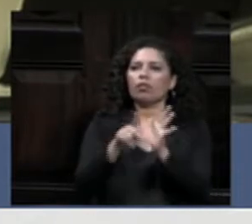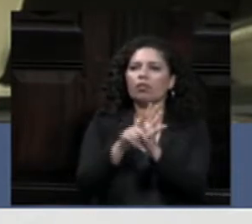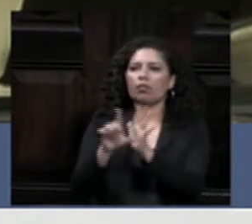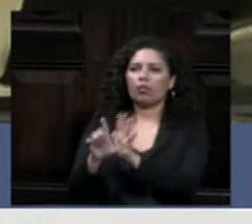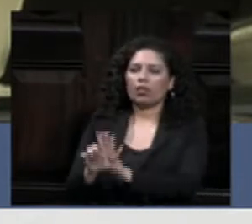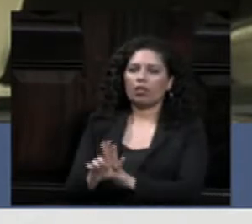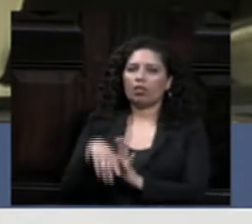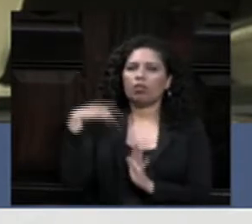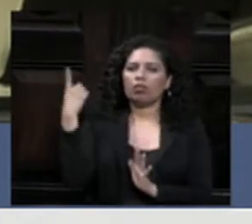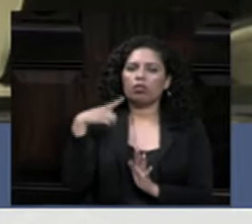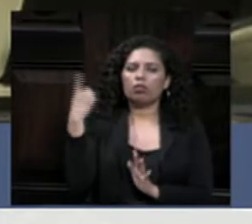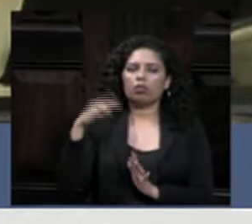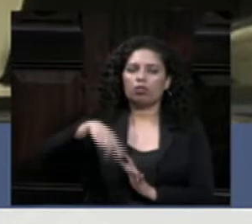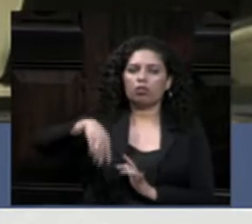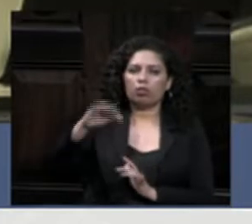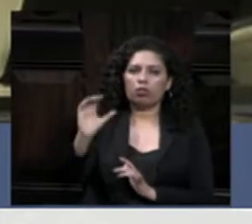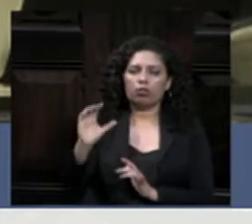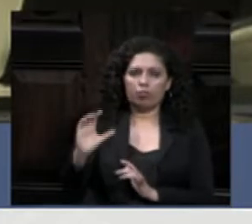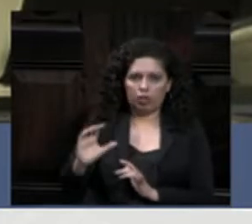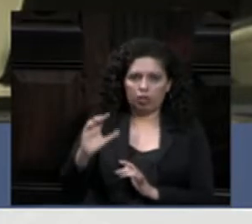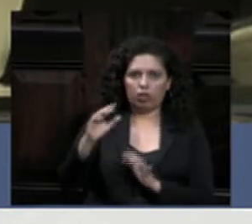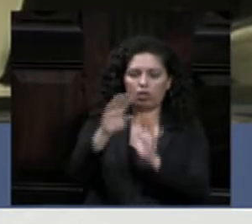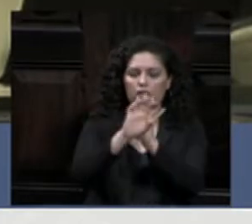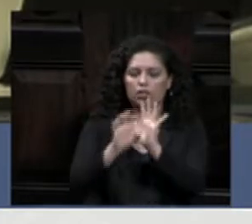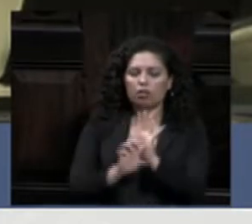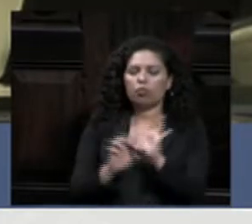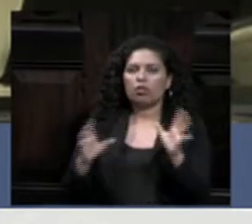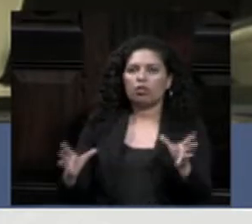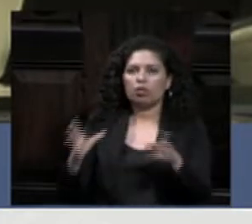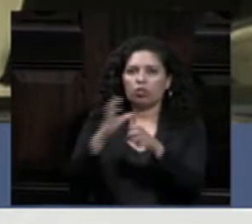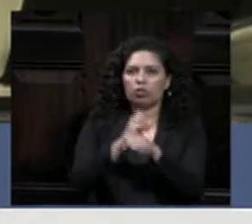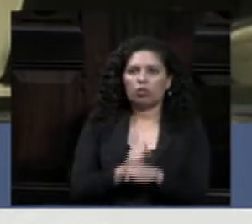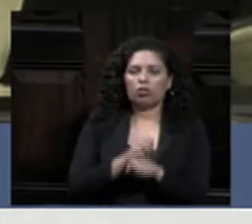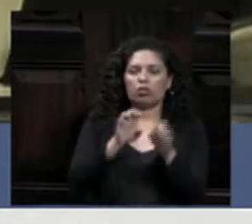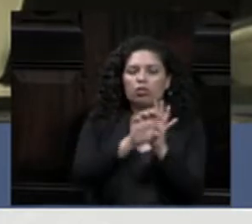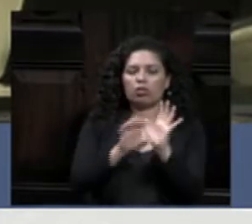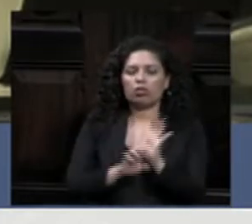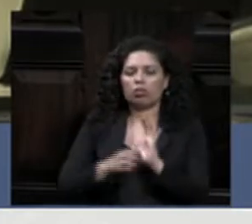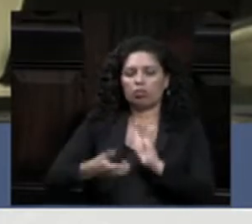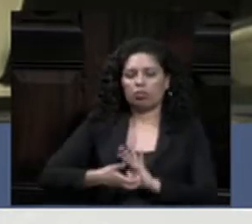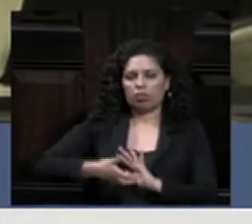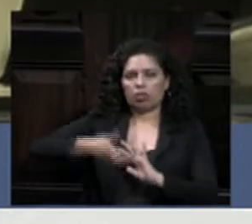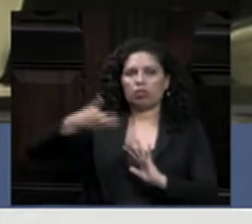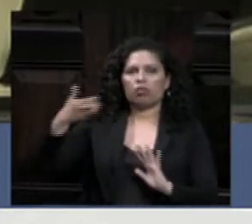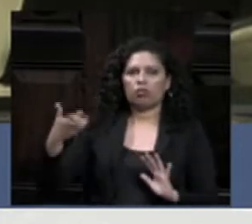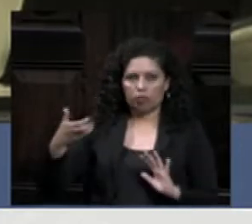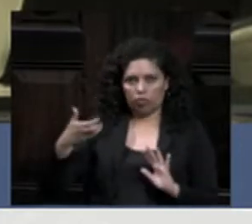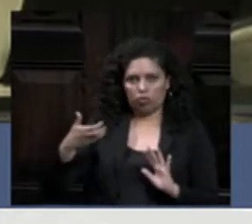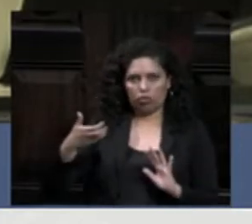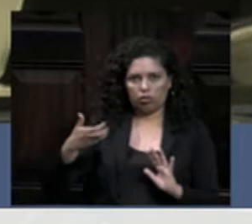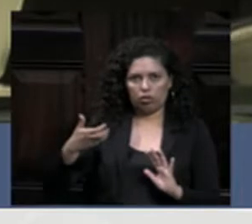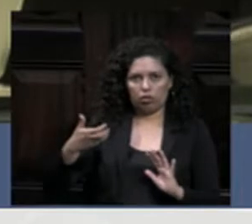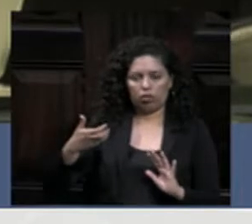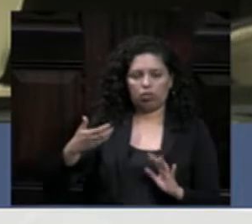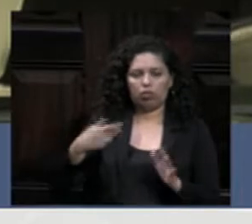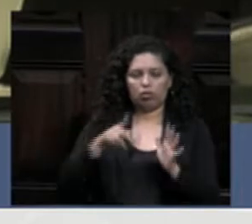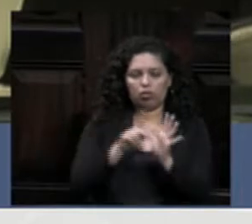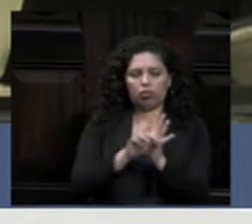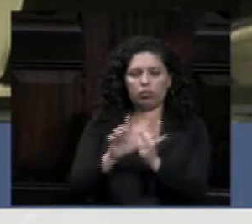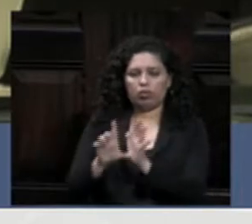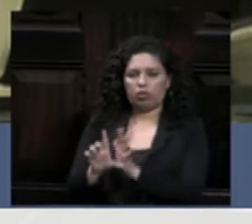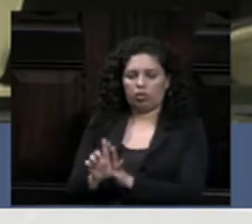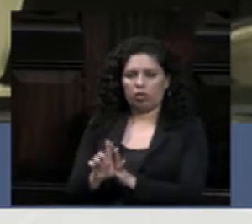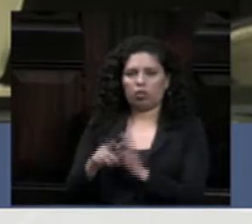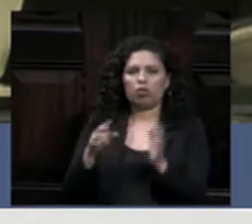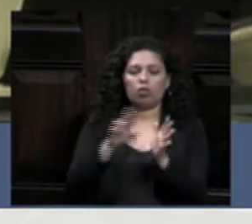cidadania, favorável a 1, contrária a 2. De orçamento, finanças, fiscalização financeira e controle, favorável à emenda 1, contrária a 2. Relatores, deputado Luiz Paulo, enfermeira